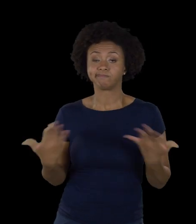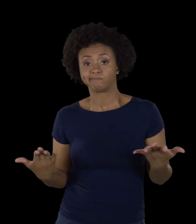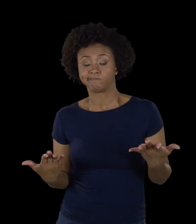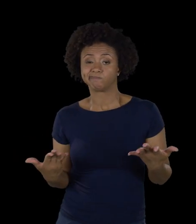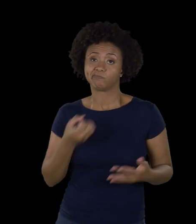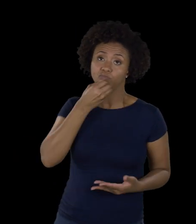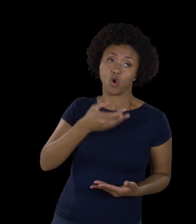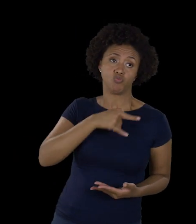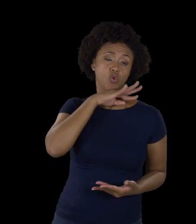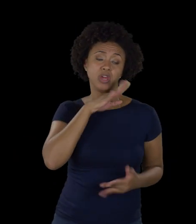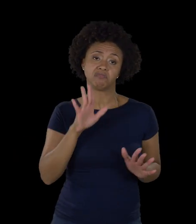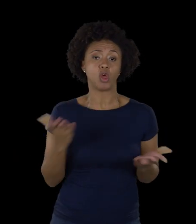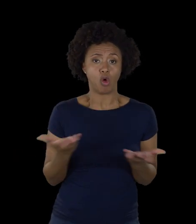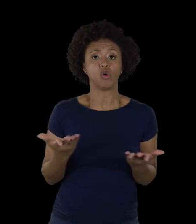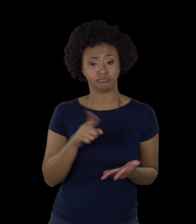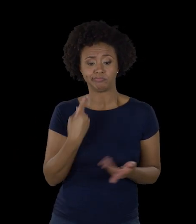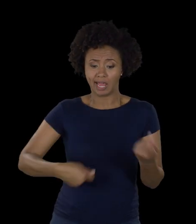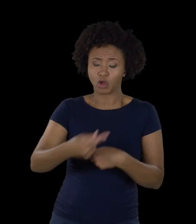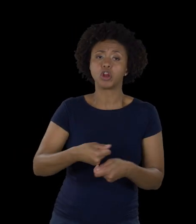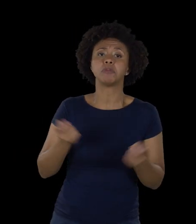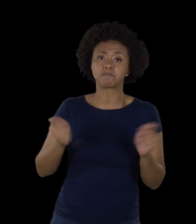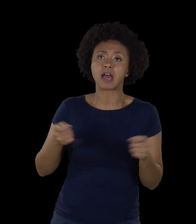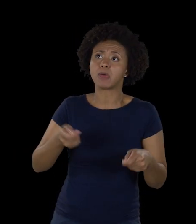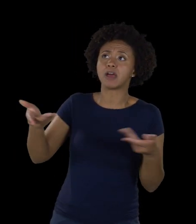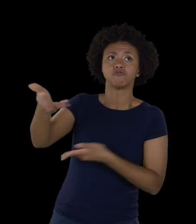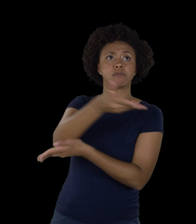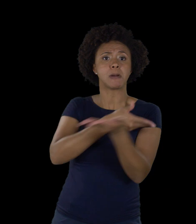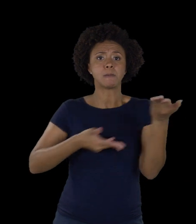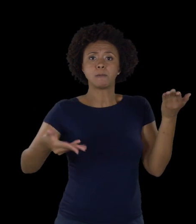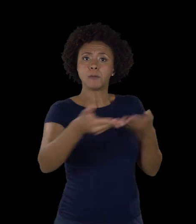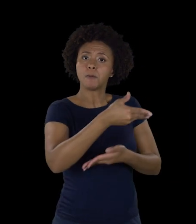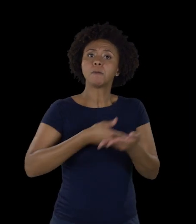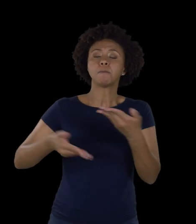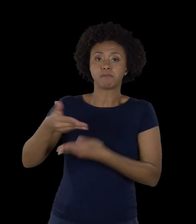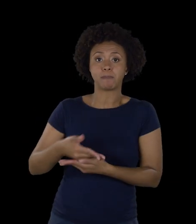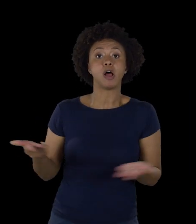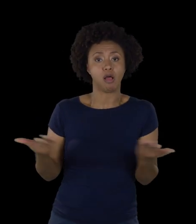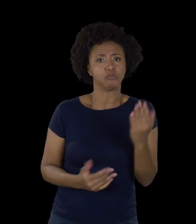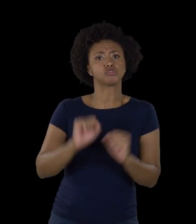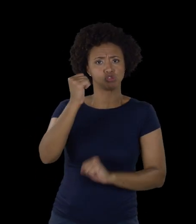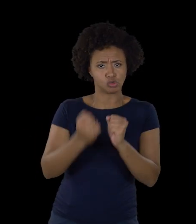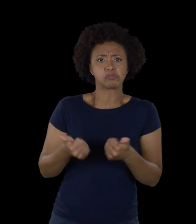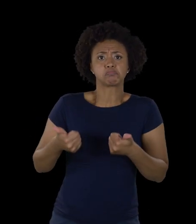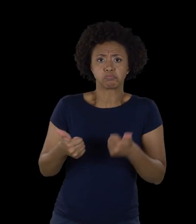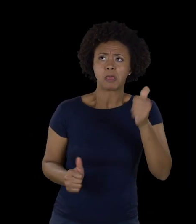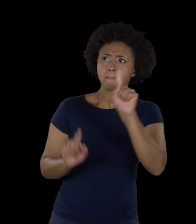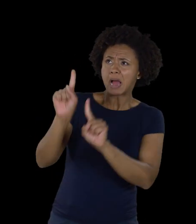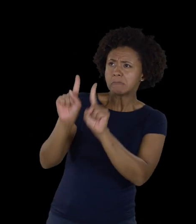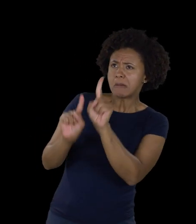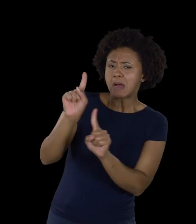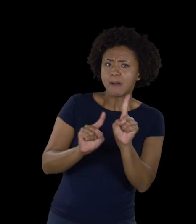vivemos hoje uma economia globalizada, onde precisamos de uma indústria competitiva e com acesso a